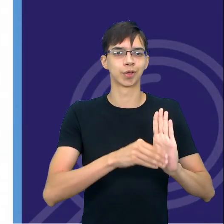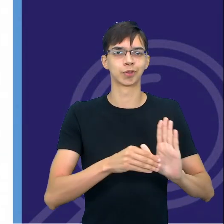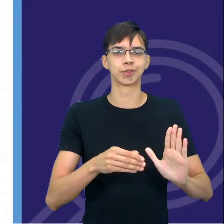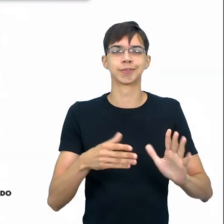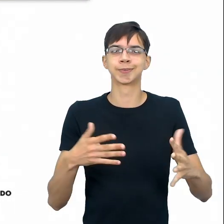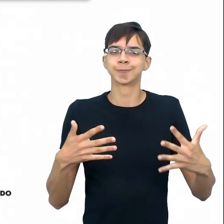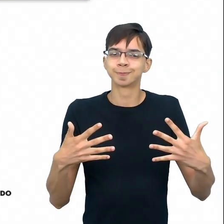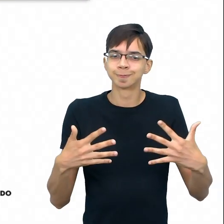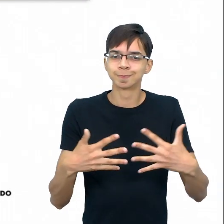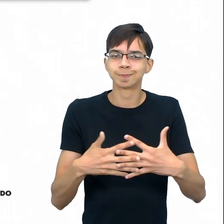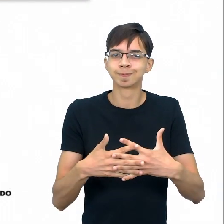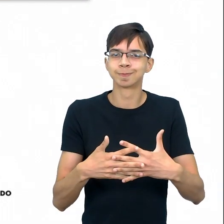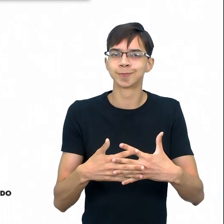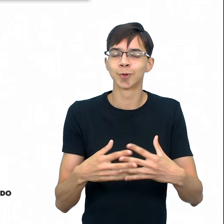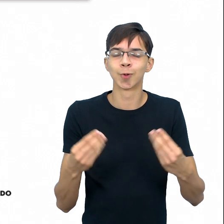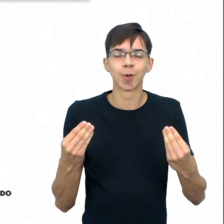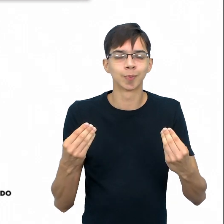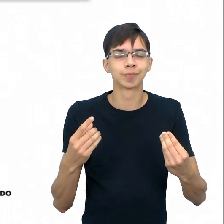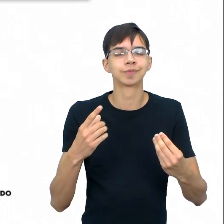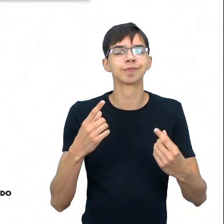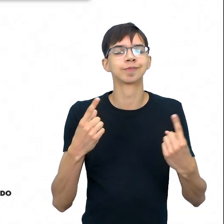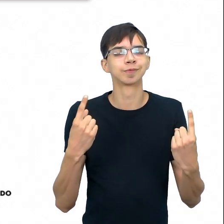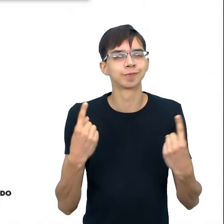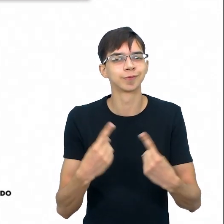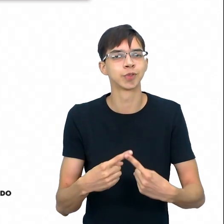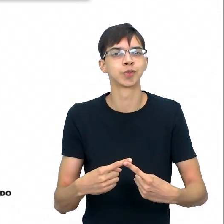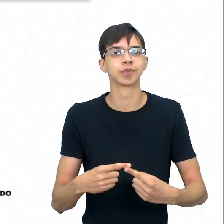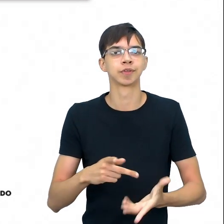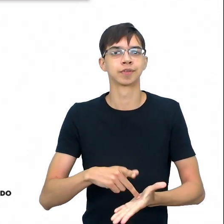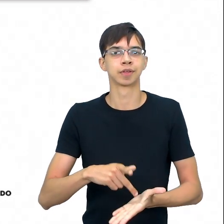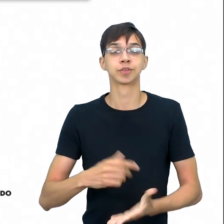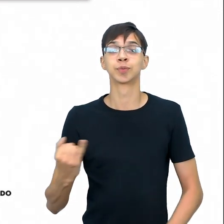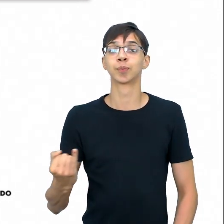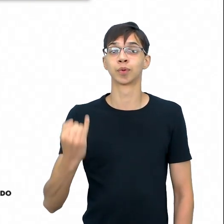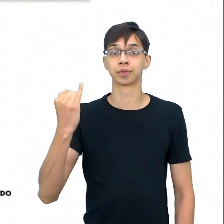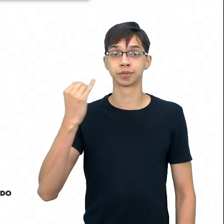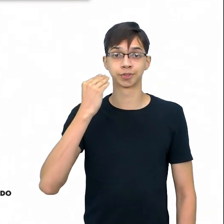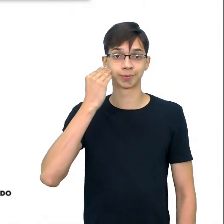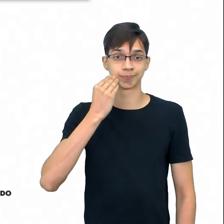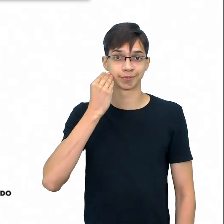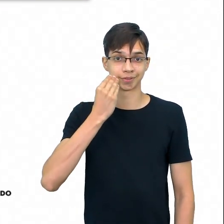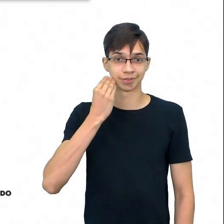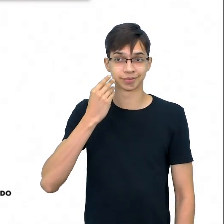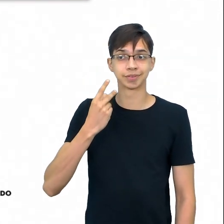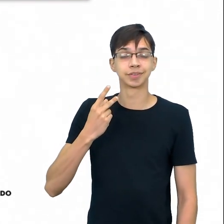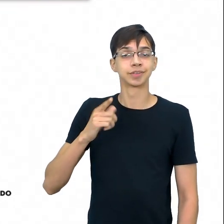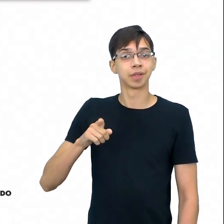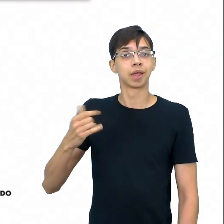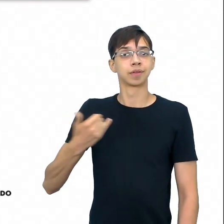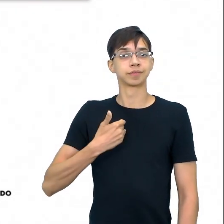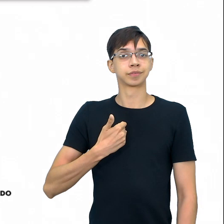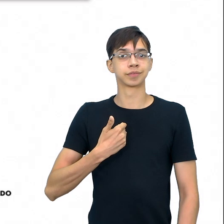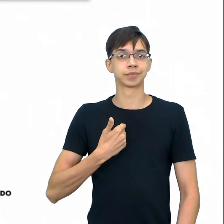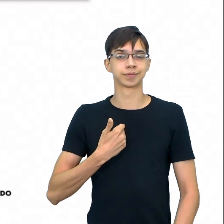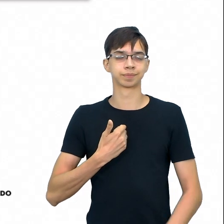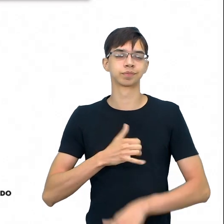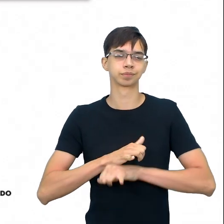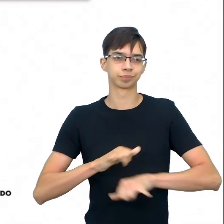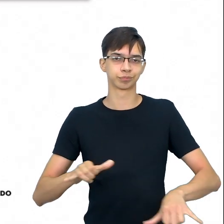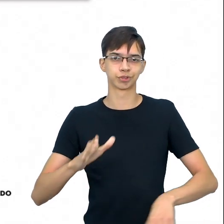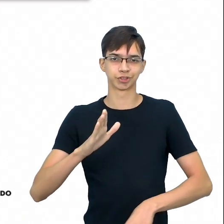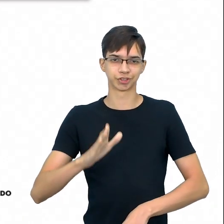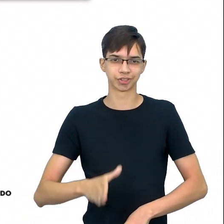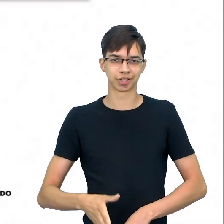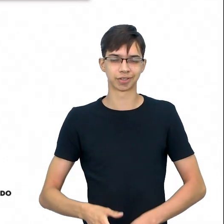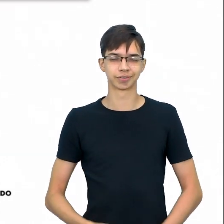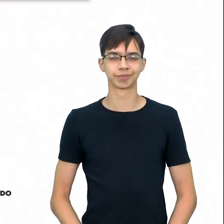é muito importante, né, essa experiência que você trouxe do aluno às vezes não reconhecer, né, que o mesmo átomo